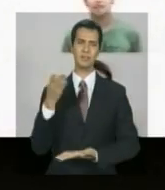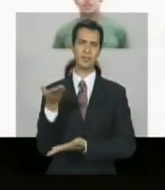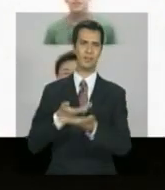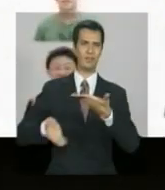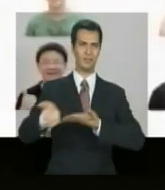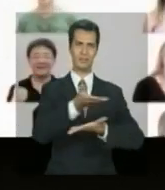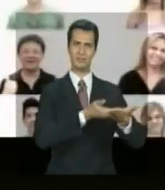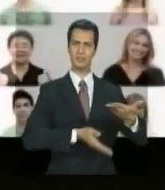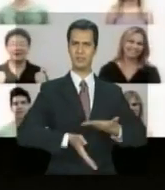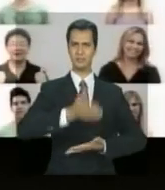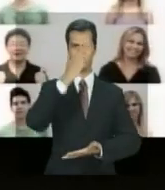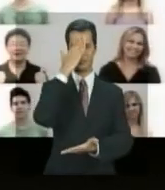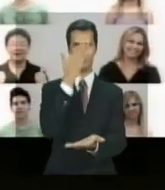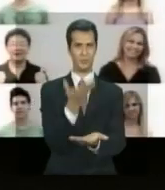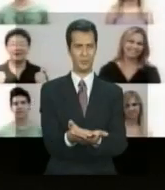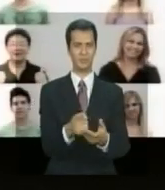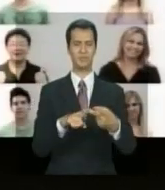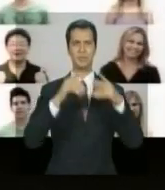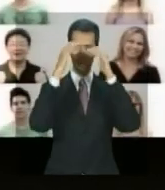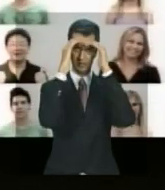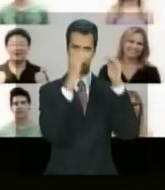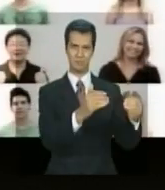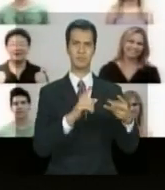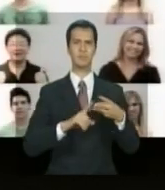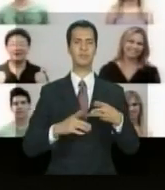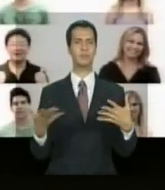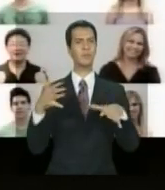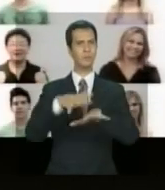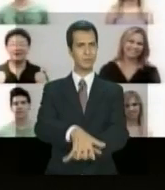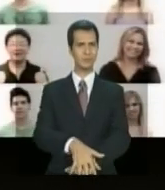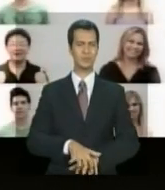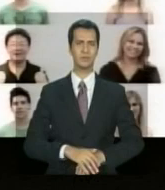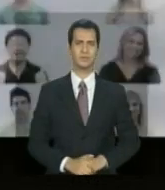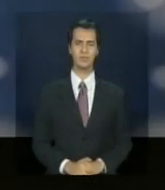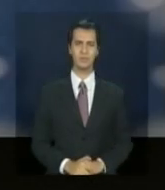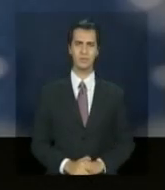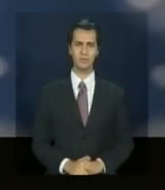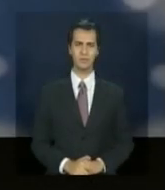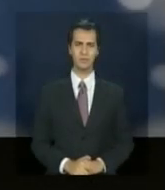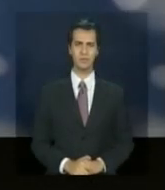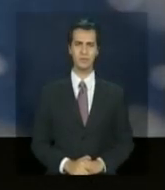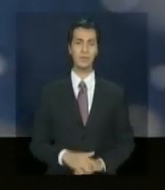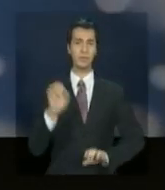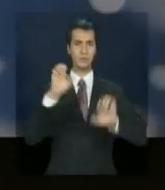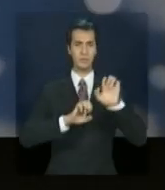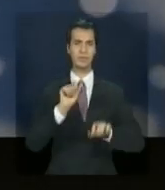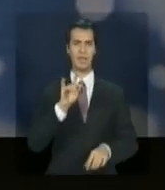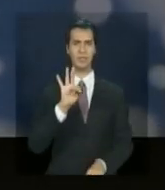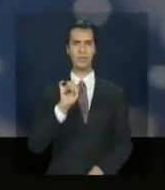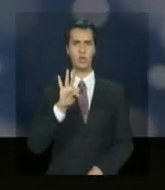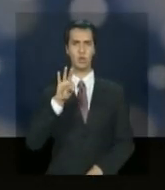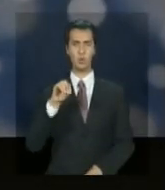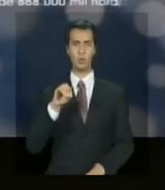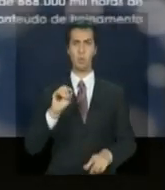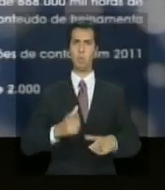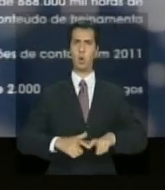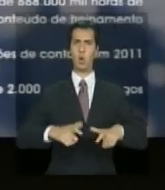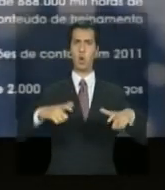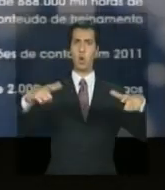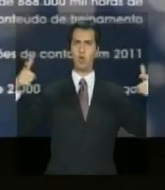de confiança, respeito e inclusão. Atento não para de